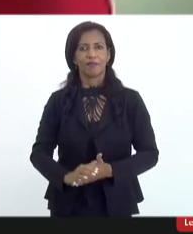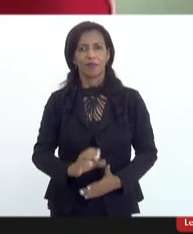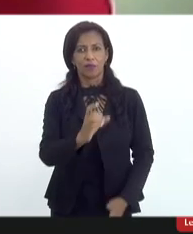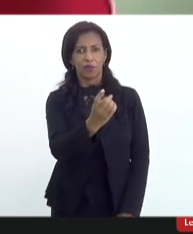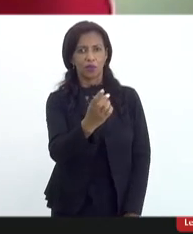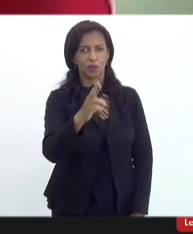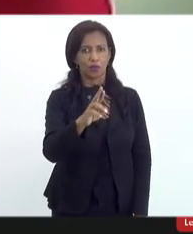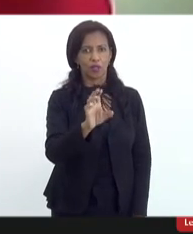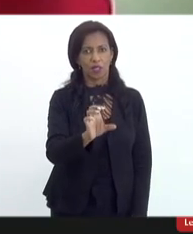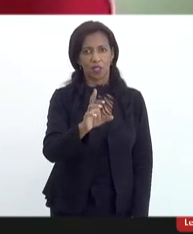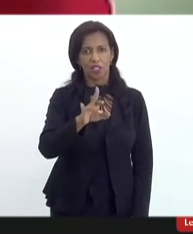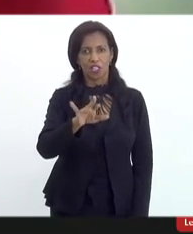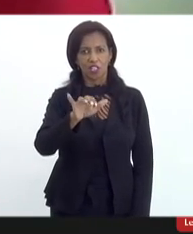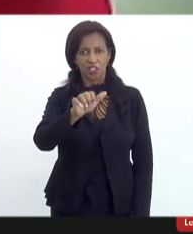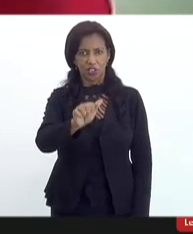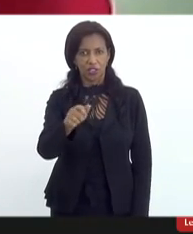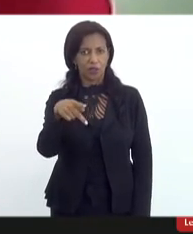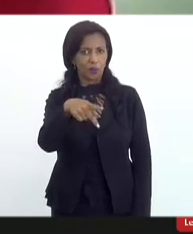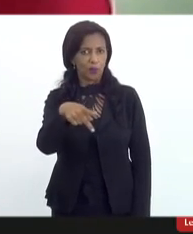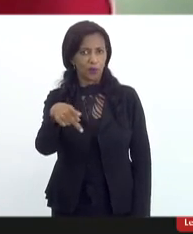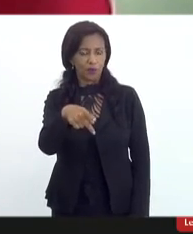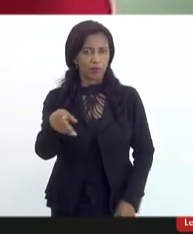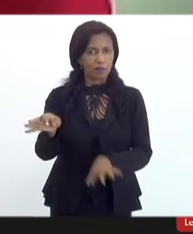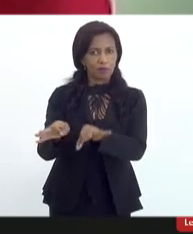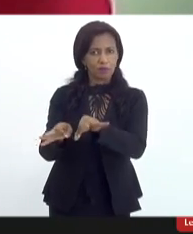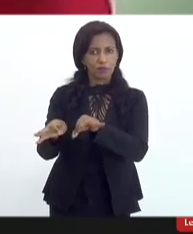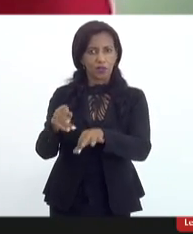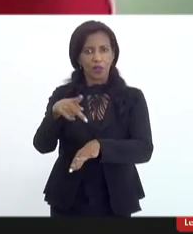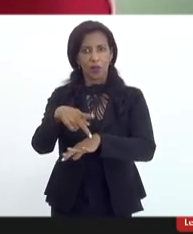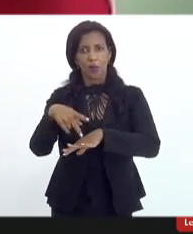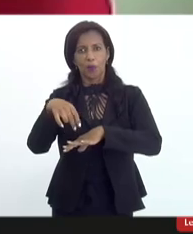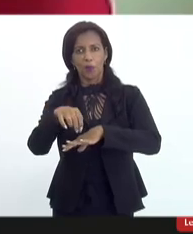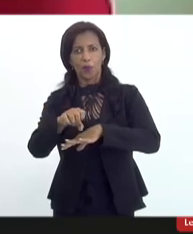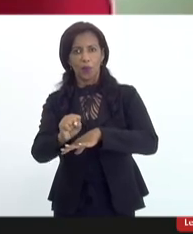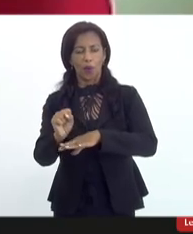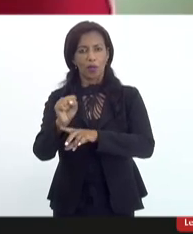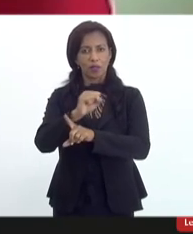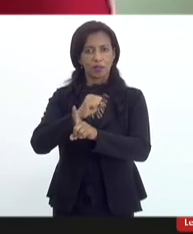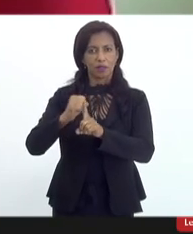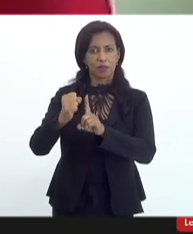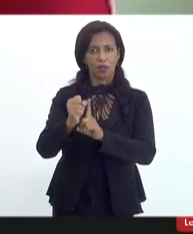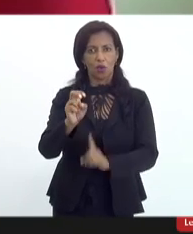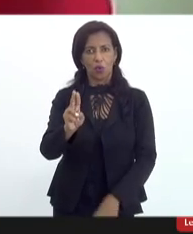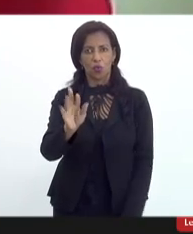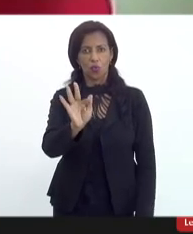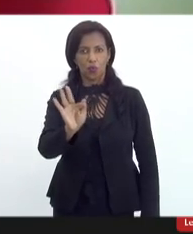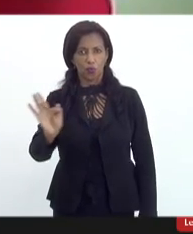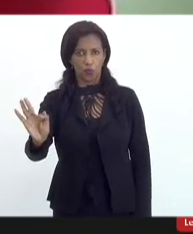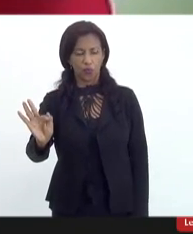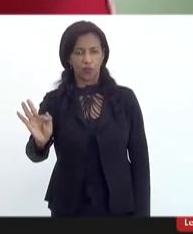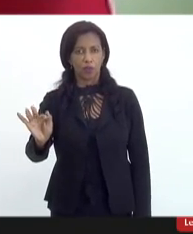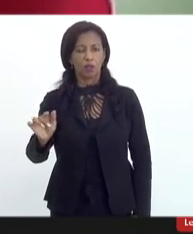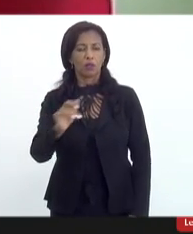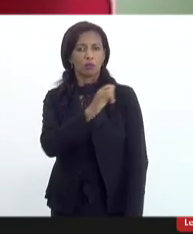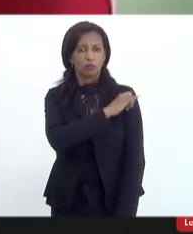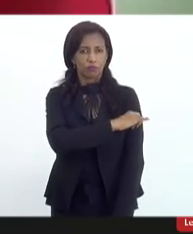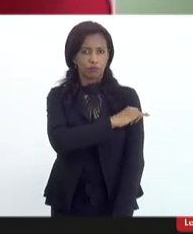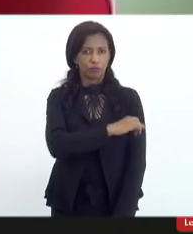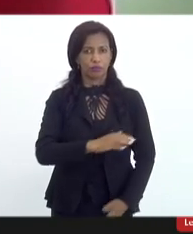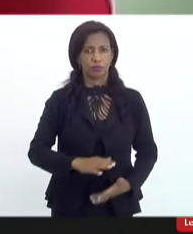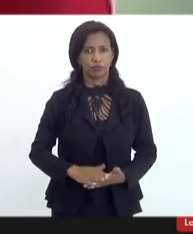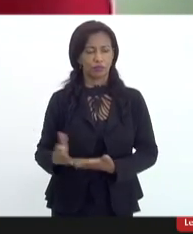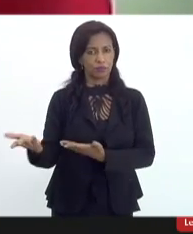Cristina Vital da Cunha, professora do programa de pós-graduação em sociologia da UF Rio de Janeiro;